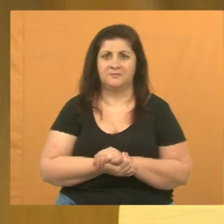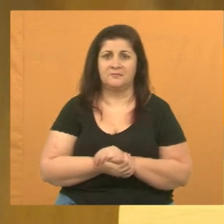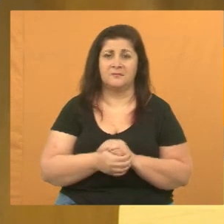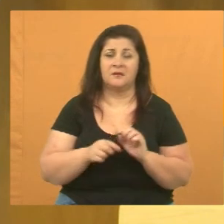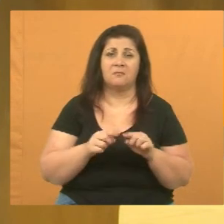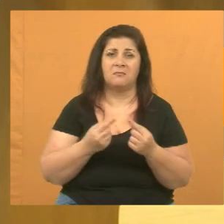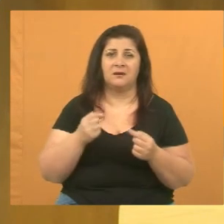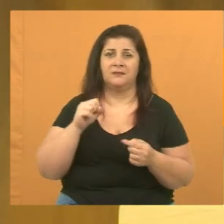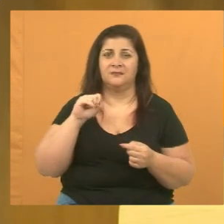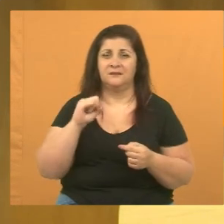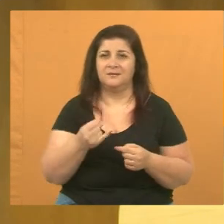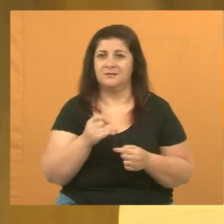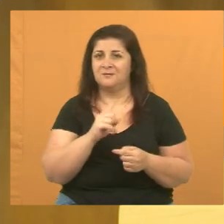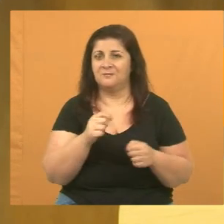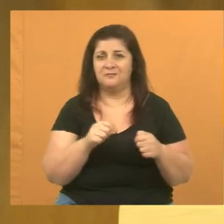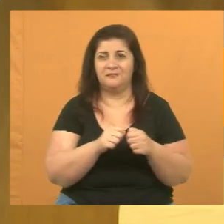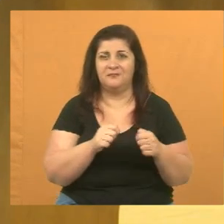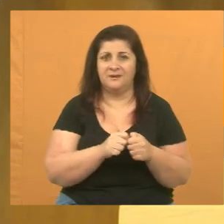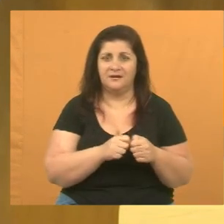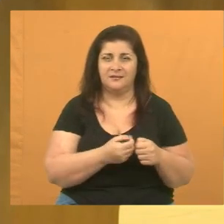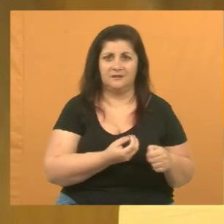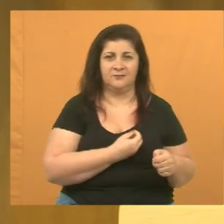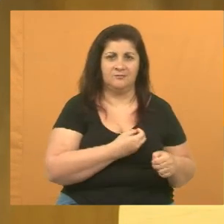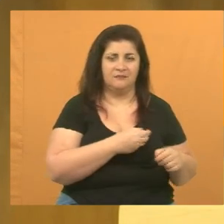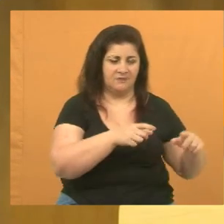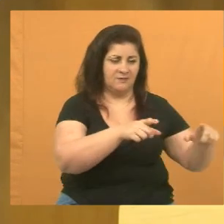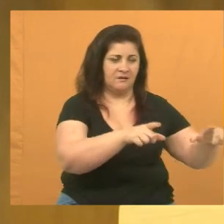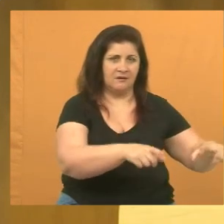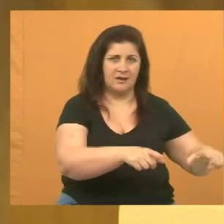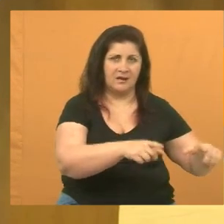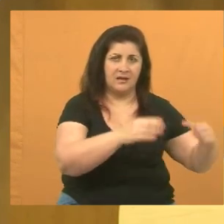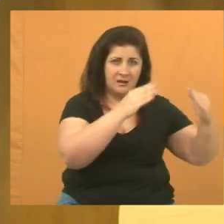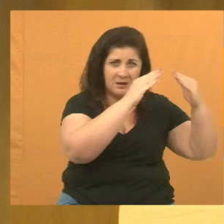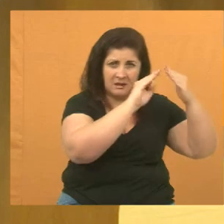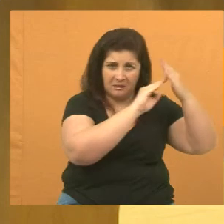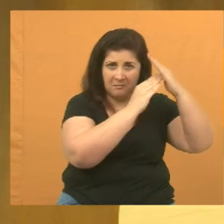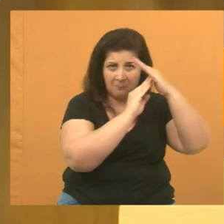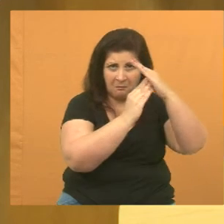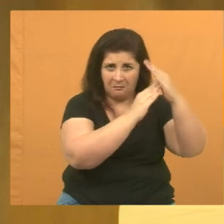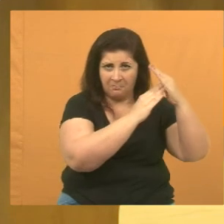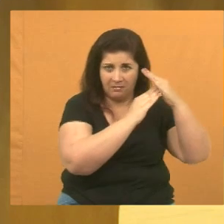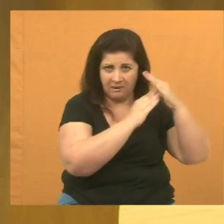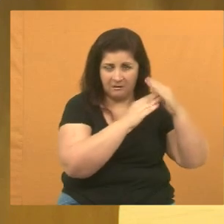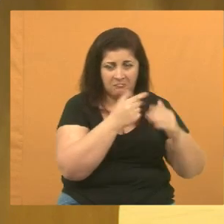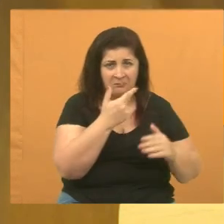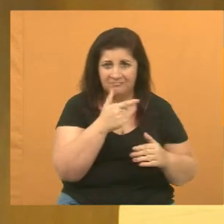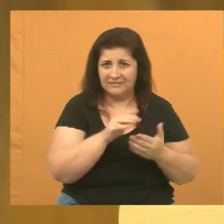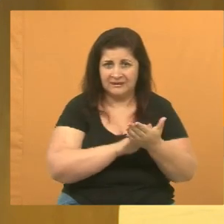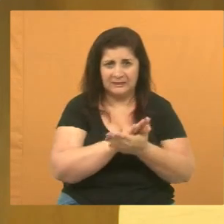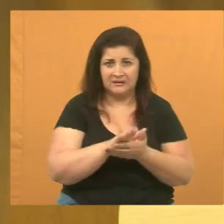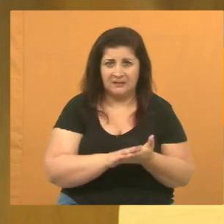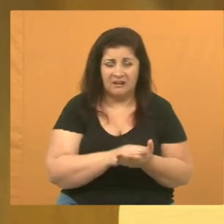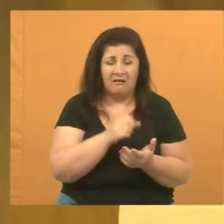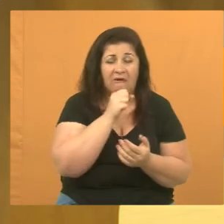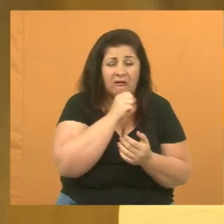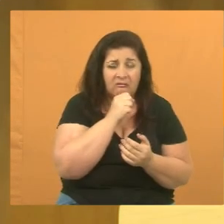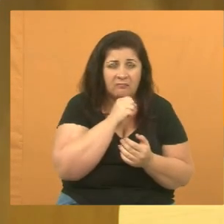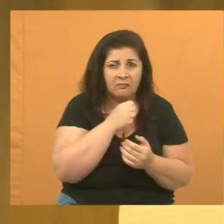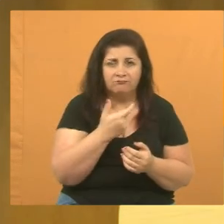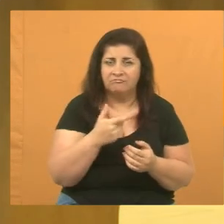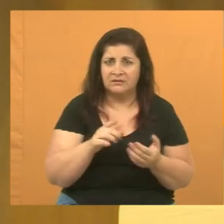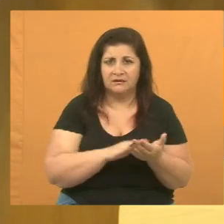não fizer isto, de morar em barraco, embaixo de lona, vocês não vão ter nada, vão morrer de velho e não vão ter